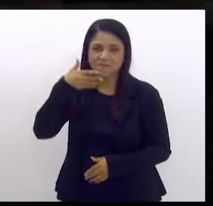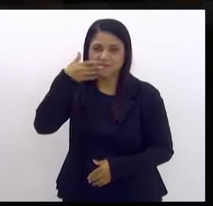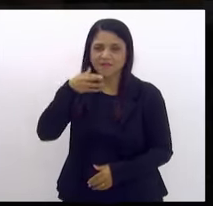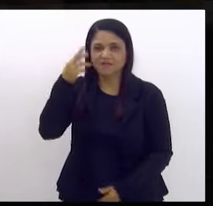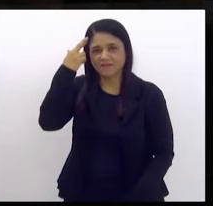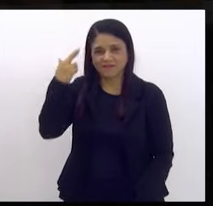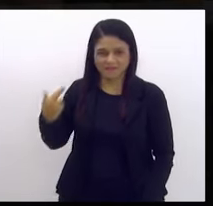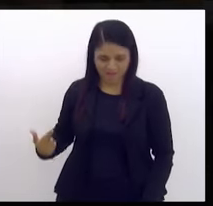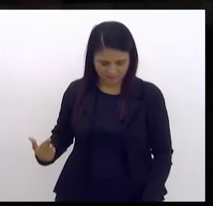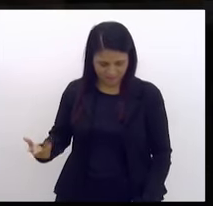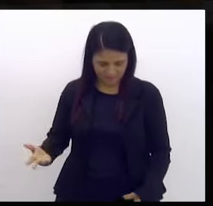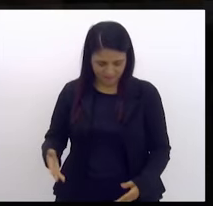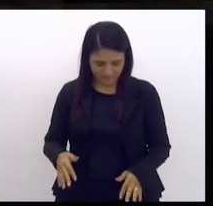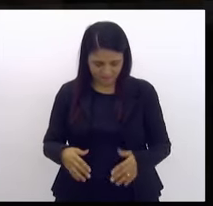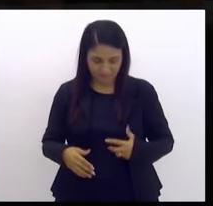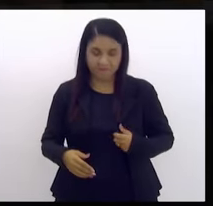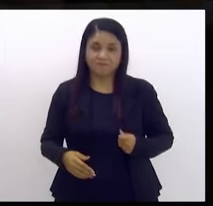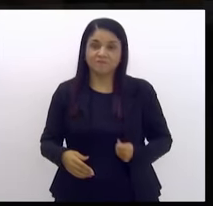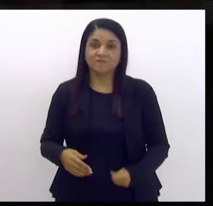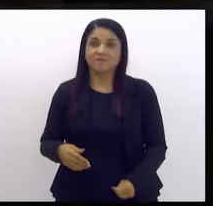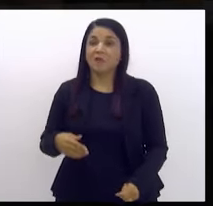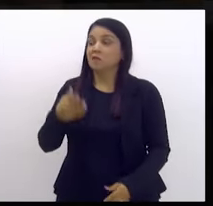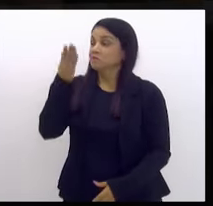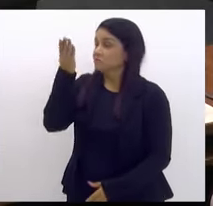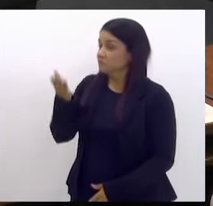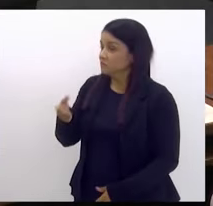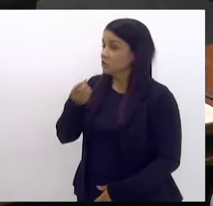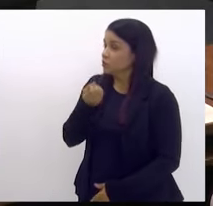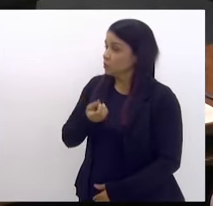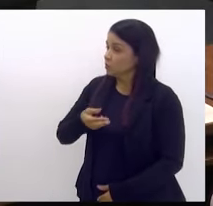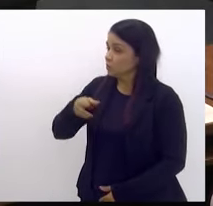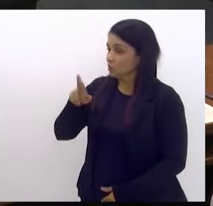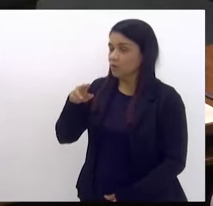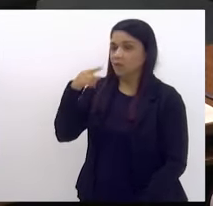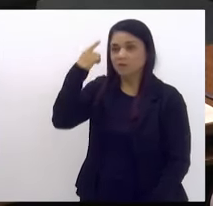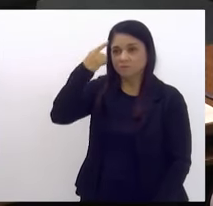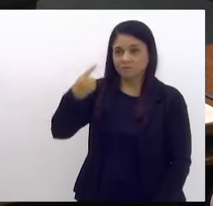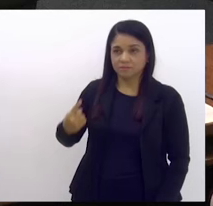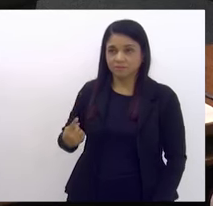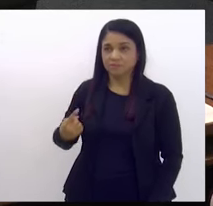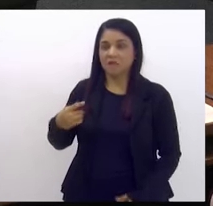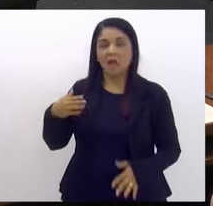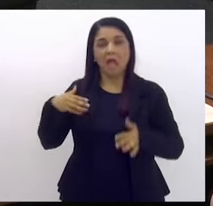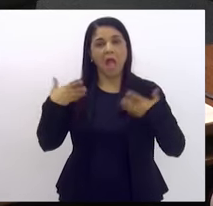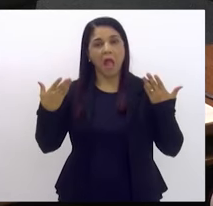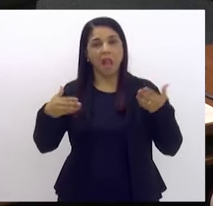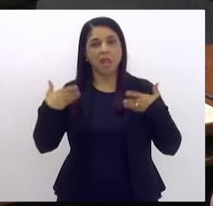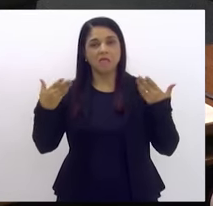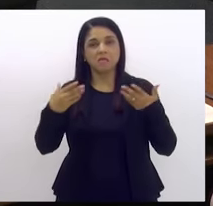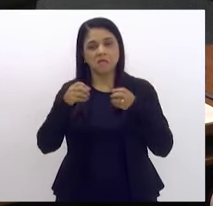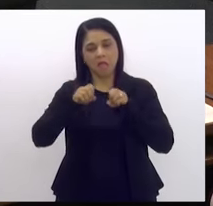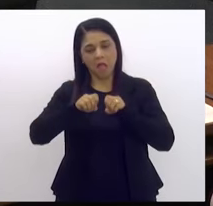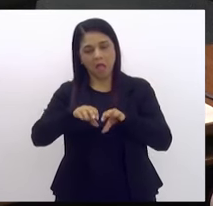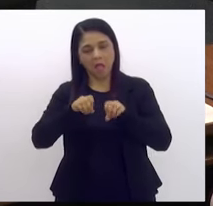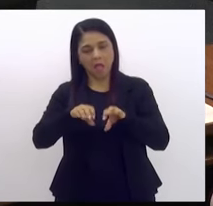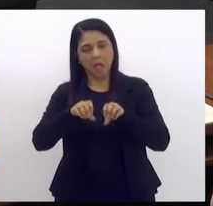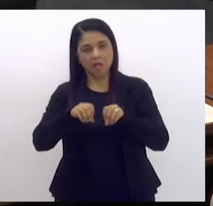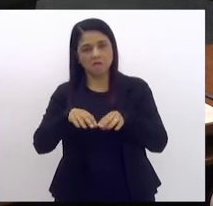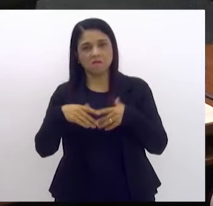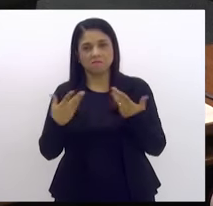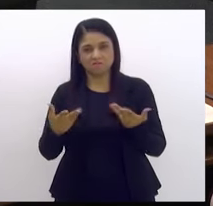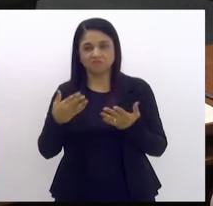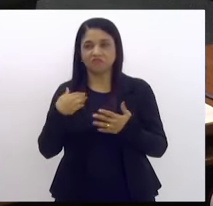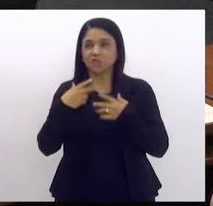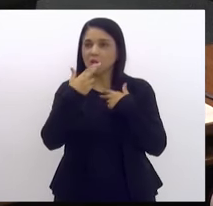Souza. Senhora doutora Dani Balbi, que alegria ouvir a aula que você está dando a gente